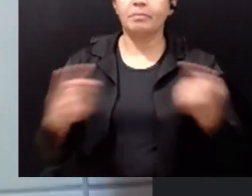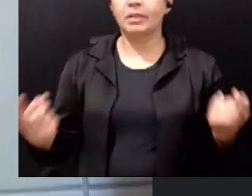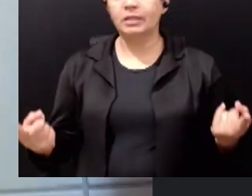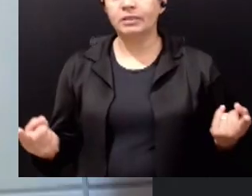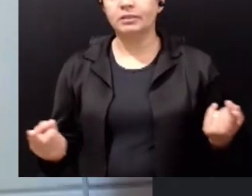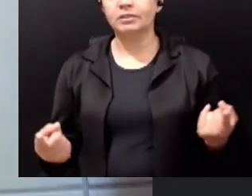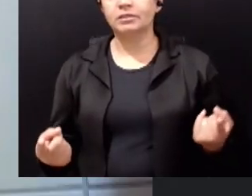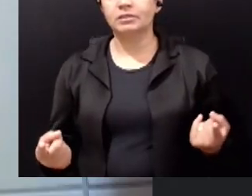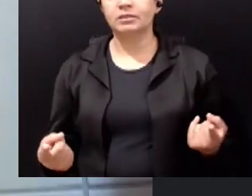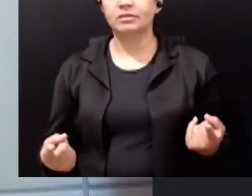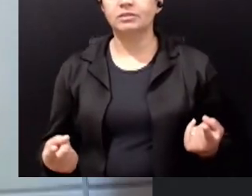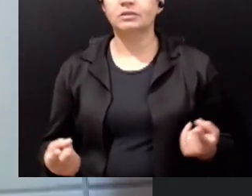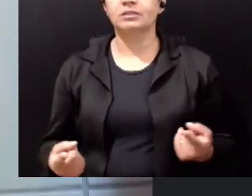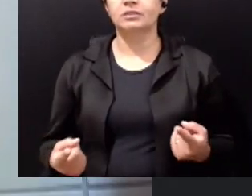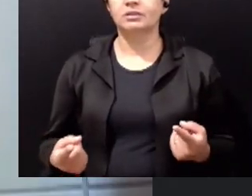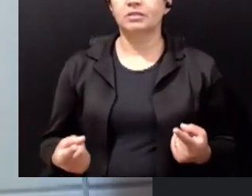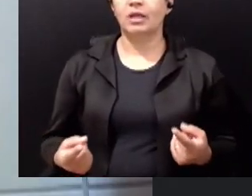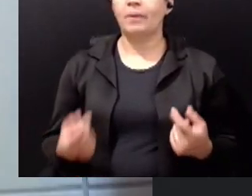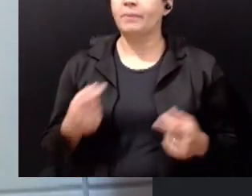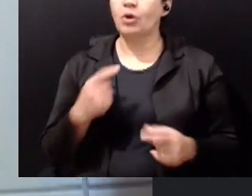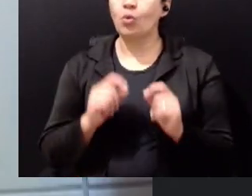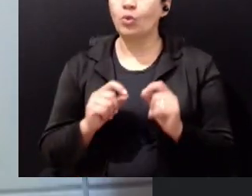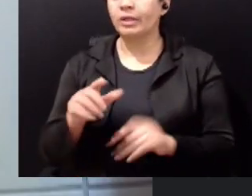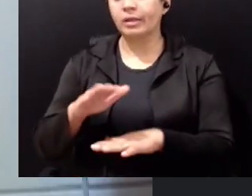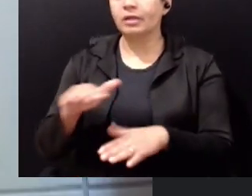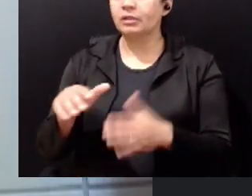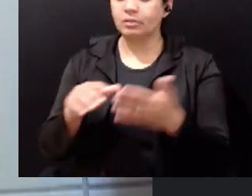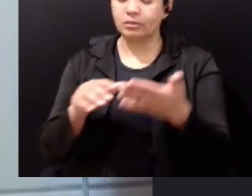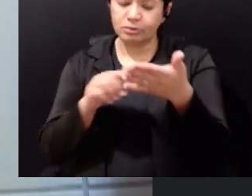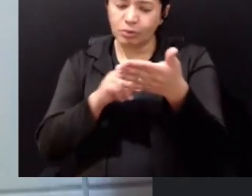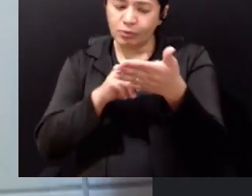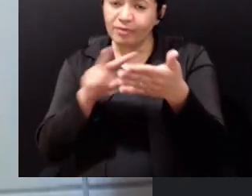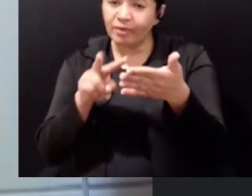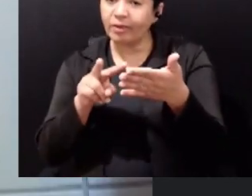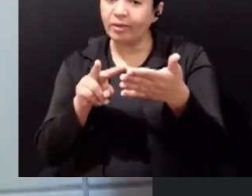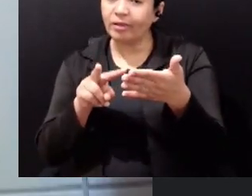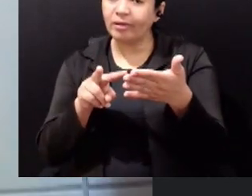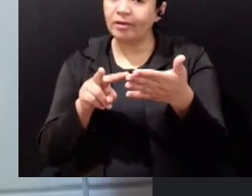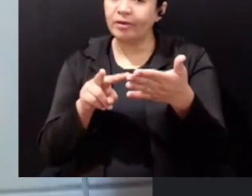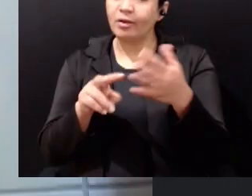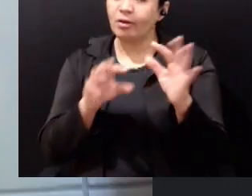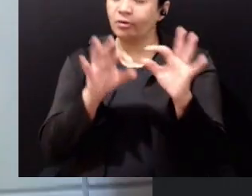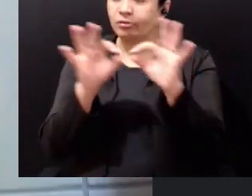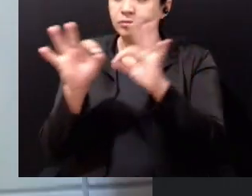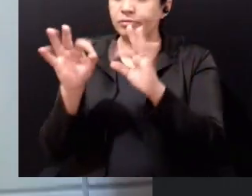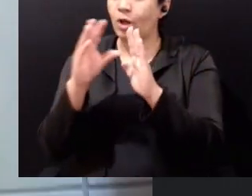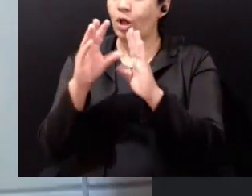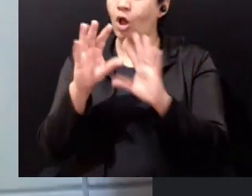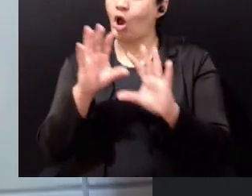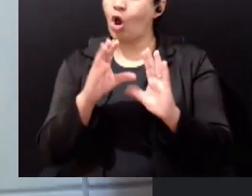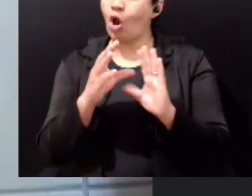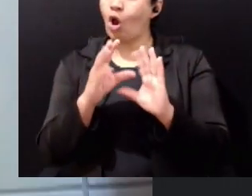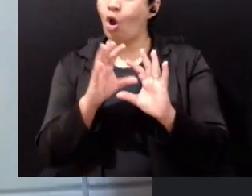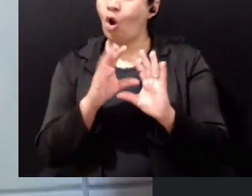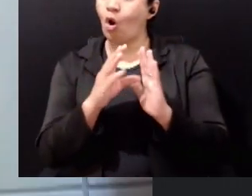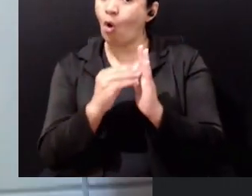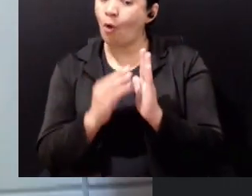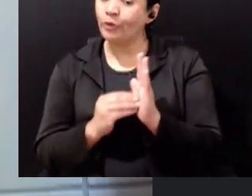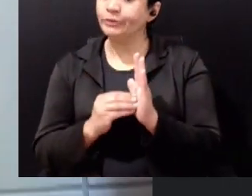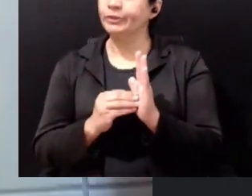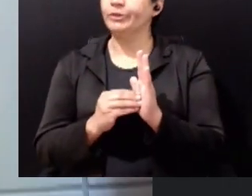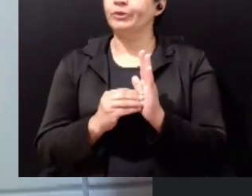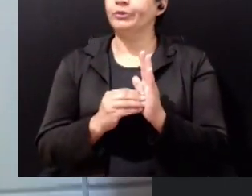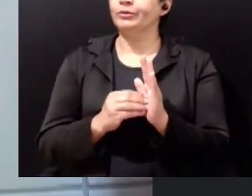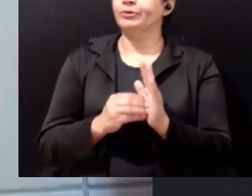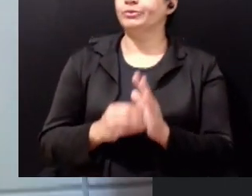restringir e também ver o que essa criança está vendo, né, a gente tem que ter cuidado também, porque pode estar vendo conteúdos que não são apropriados para a idade dela, né, conteúdos